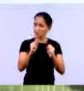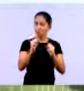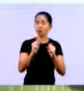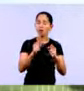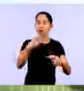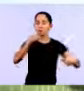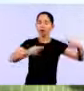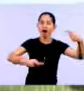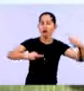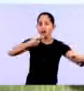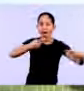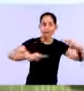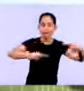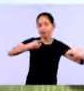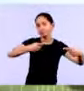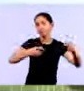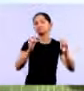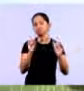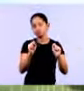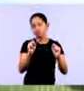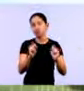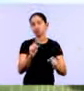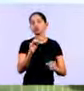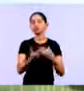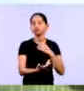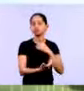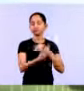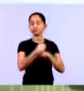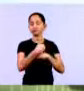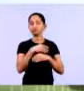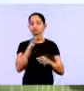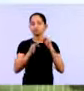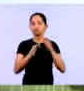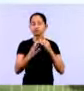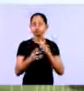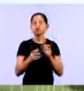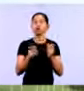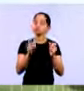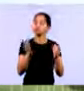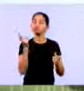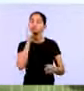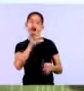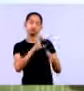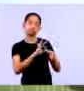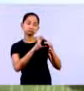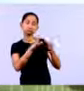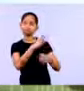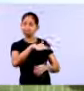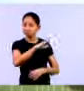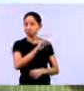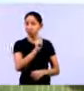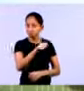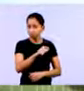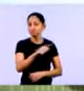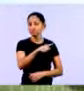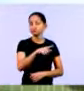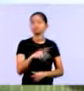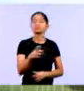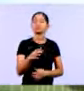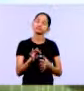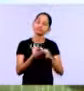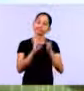o sujeito passivo entra na justiça para discutir essa situação e lhe é concedido uma liminar. Ele